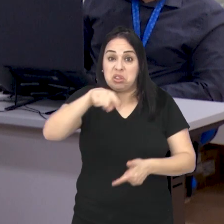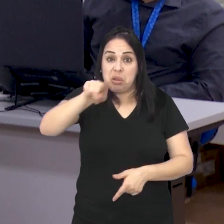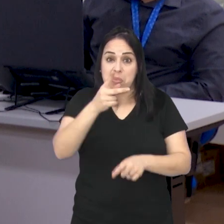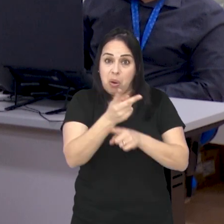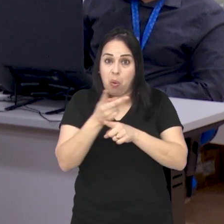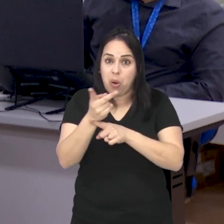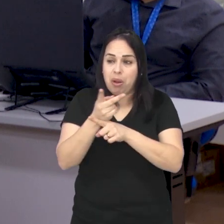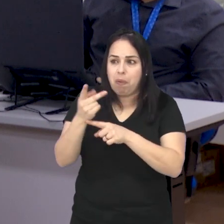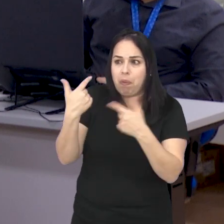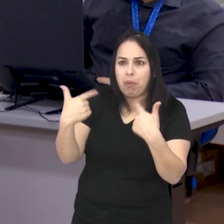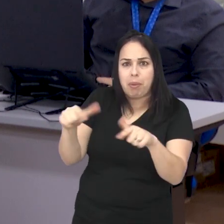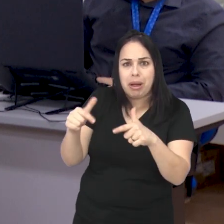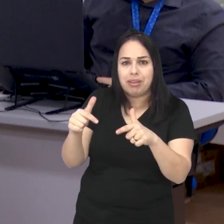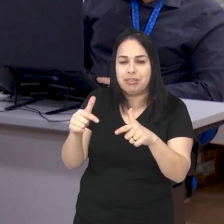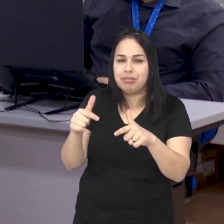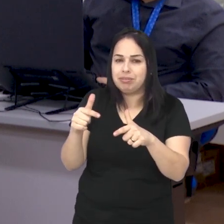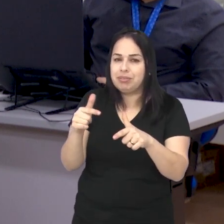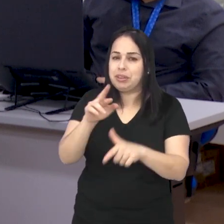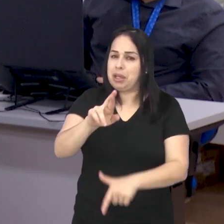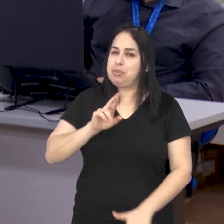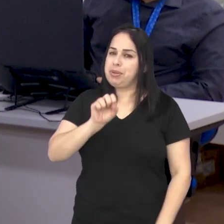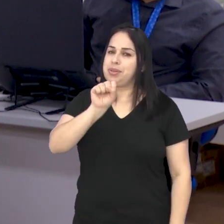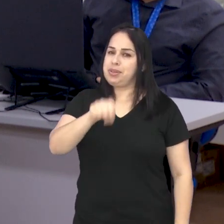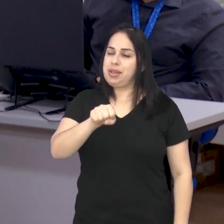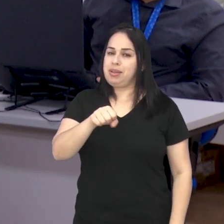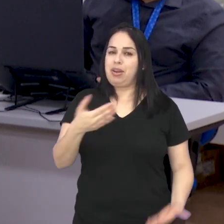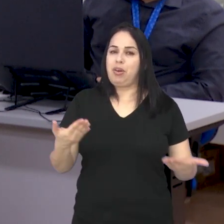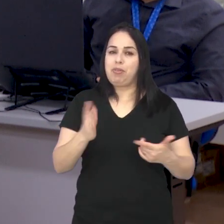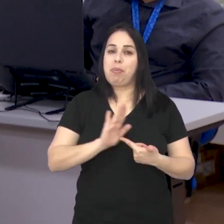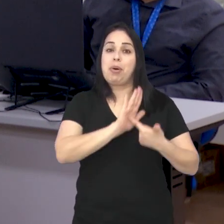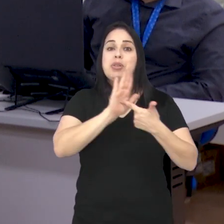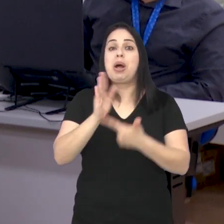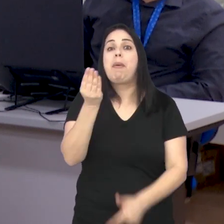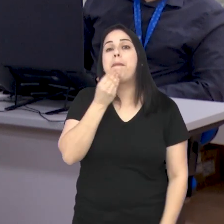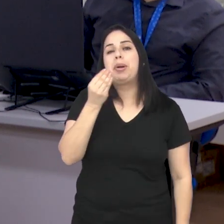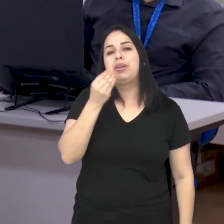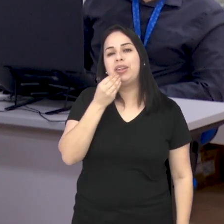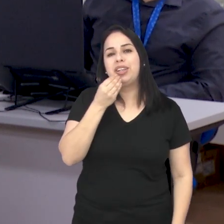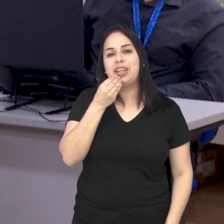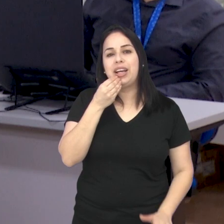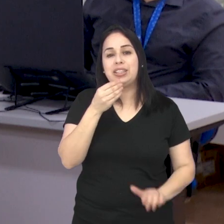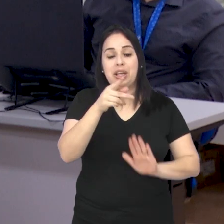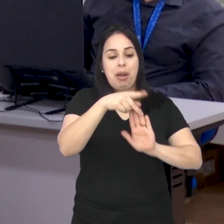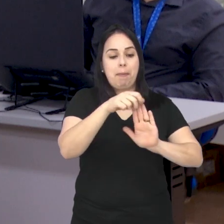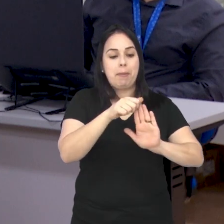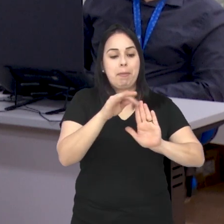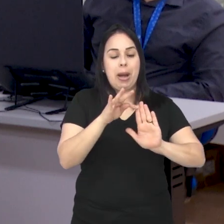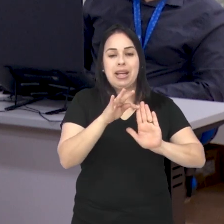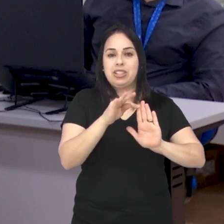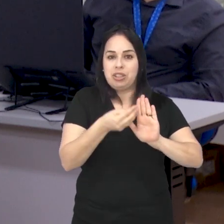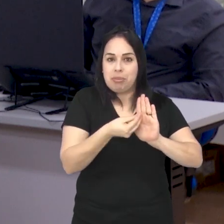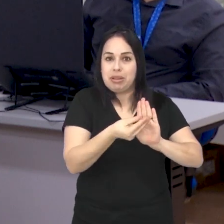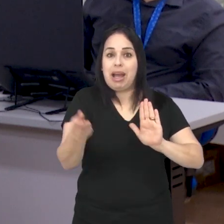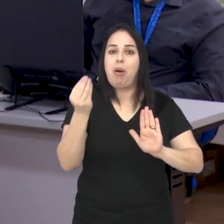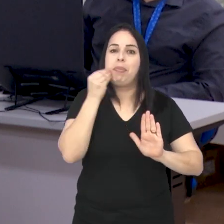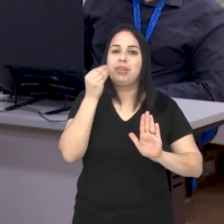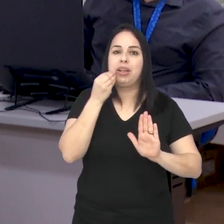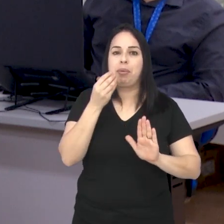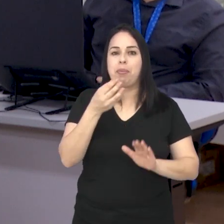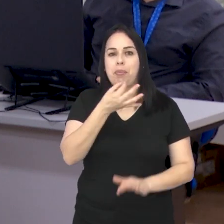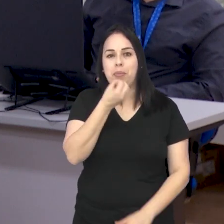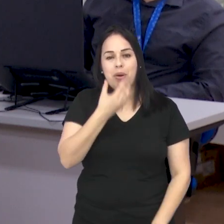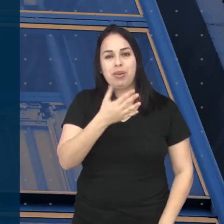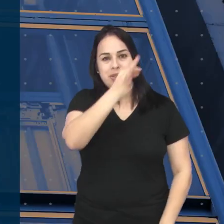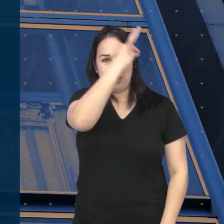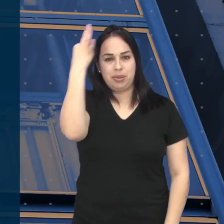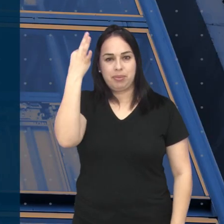Está em busca de emprego aqui em São José? Se sim, nós separamos na agenda de serviços as oportunidades oferecidas pelo PAT. Uma boa sorte a